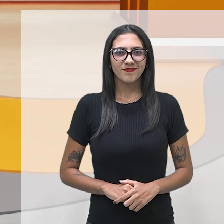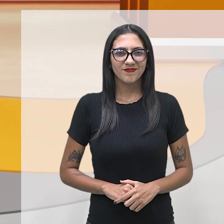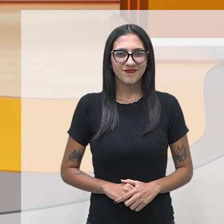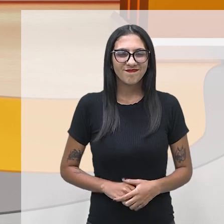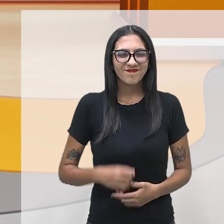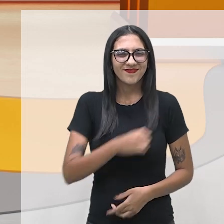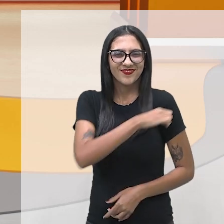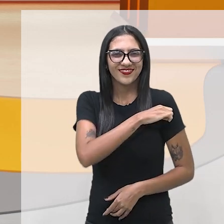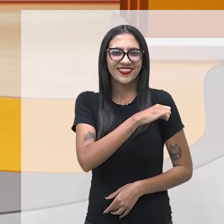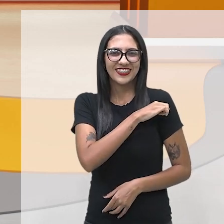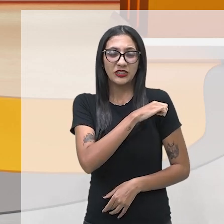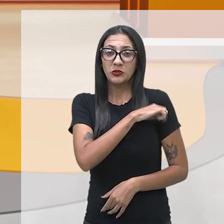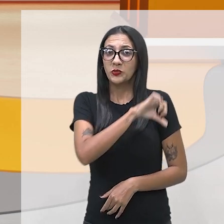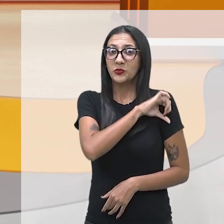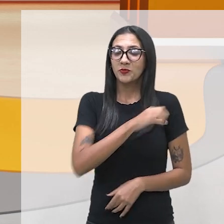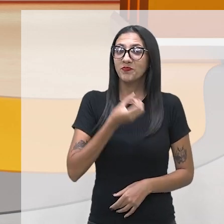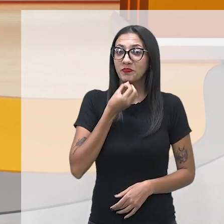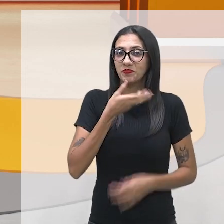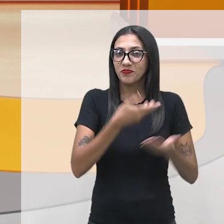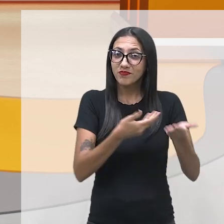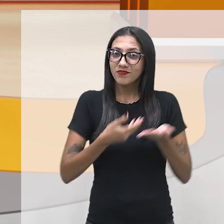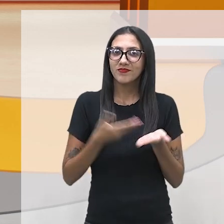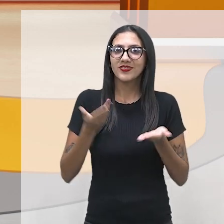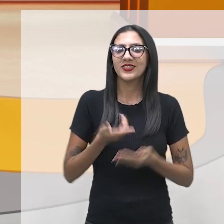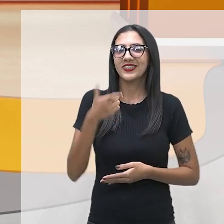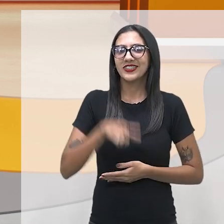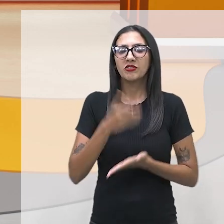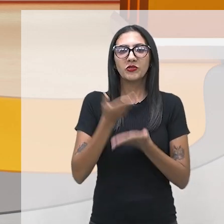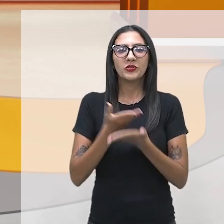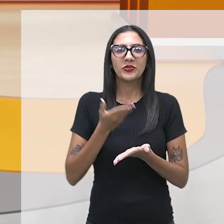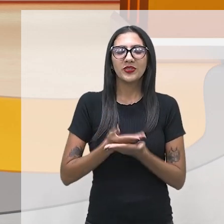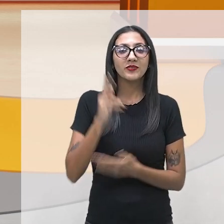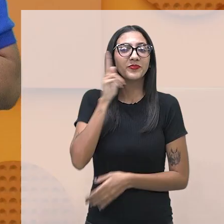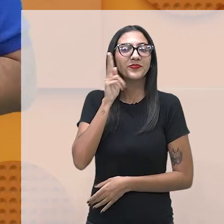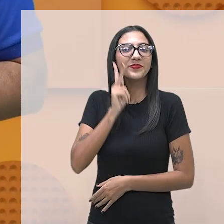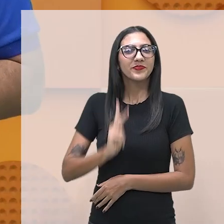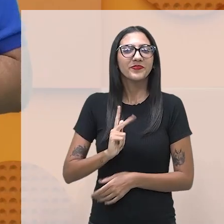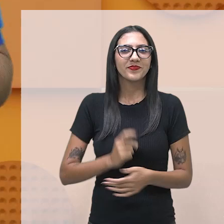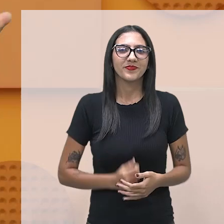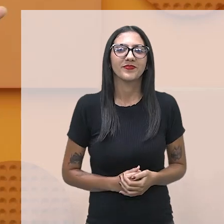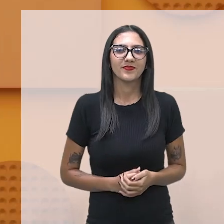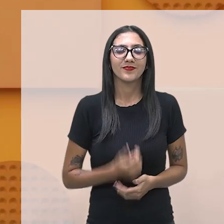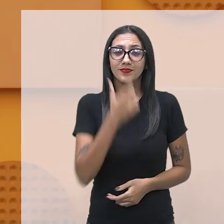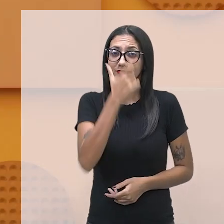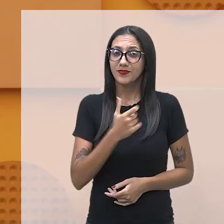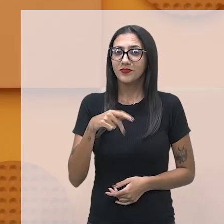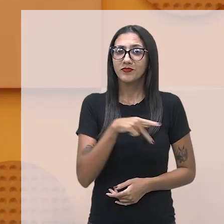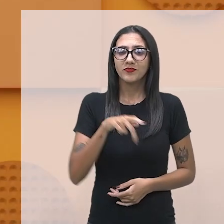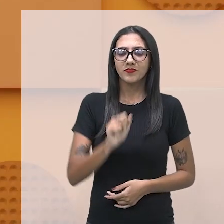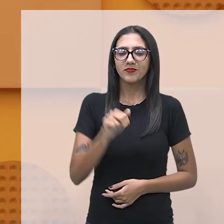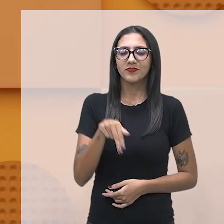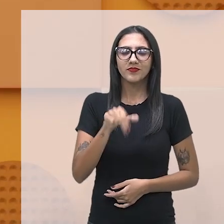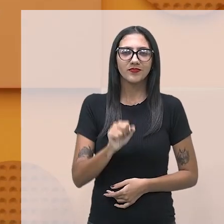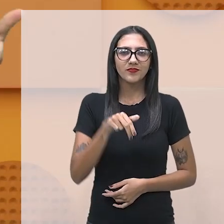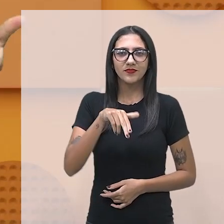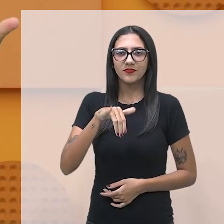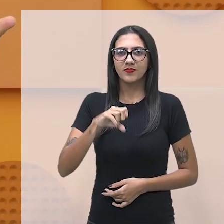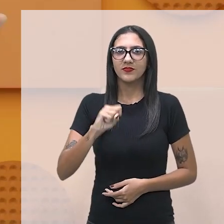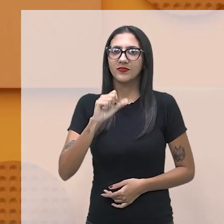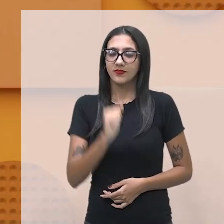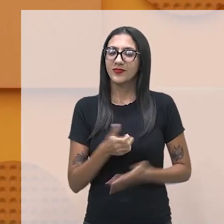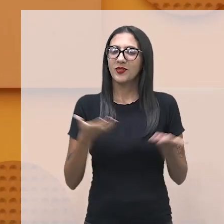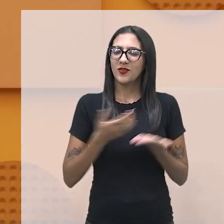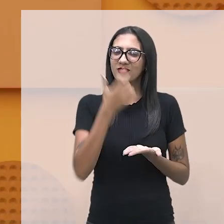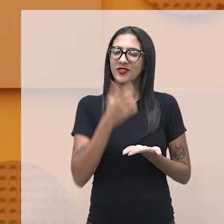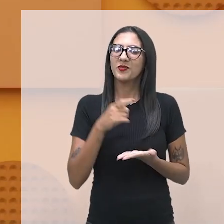Turminha boa do nono ano, sejam bem-vindos a mais uma aula de História. Eu sou o professor Ananias Carvalho, serei o seu